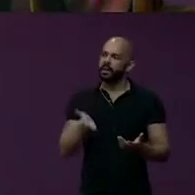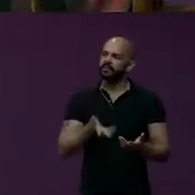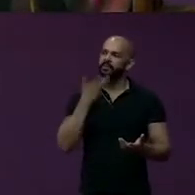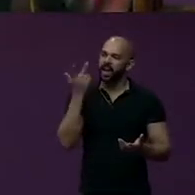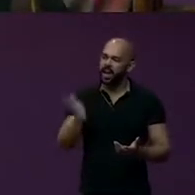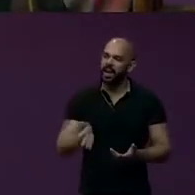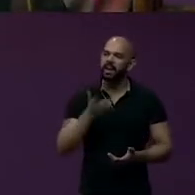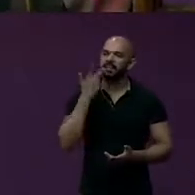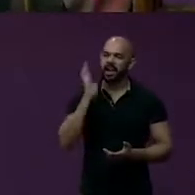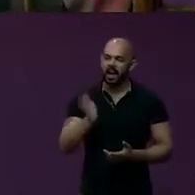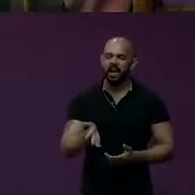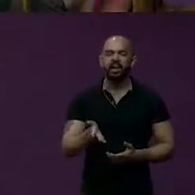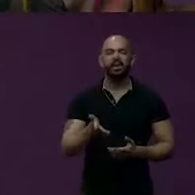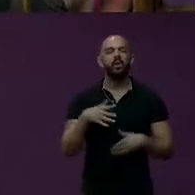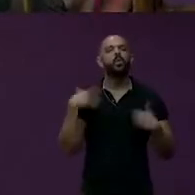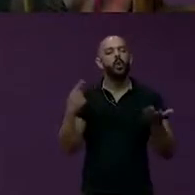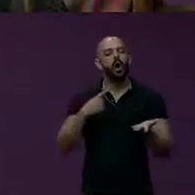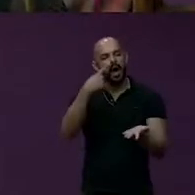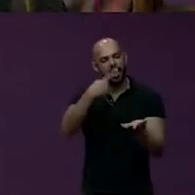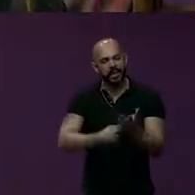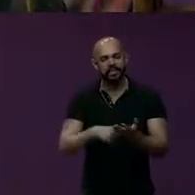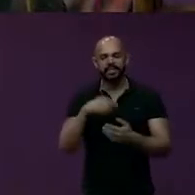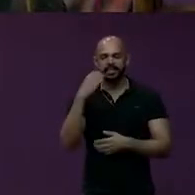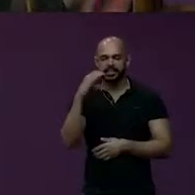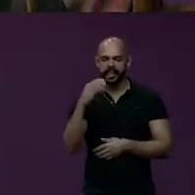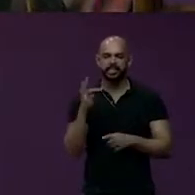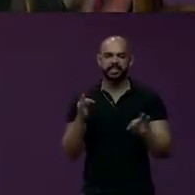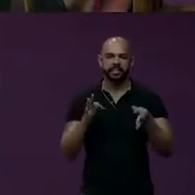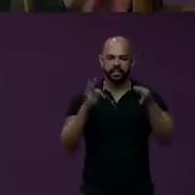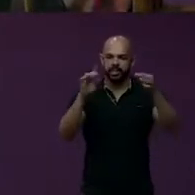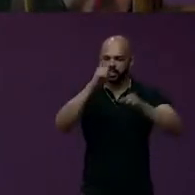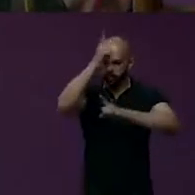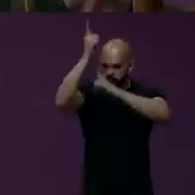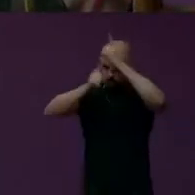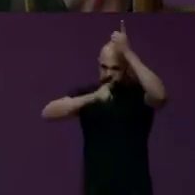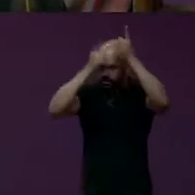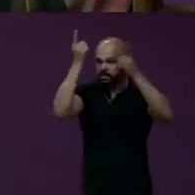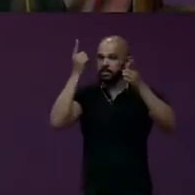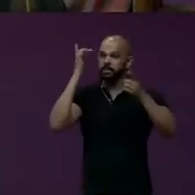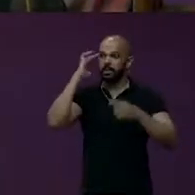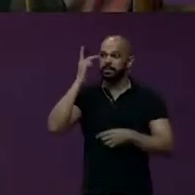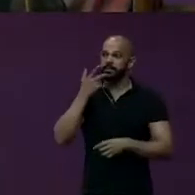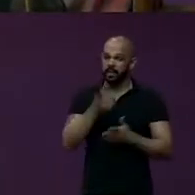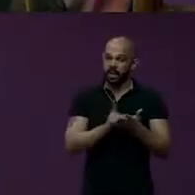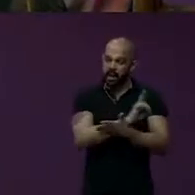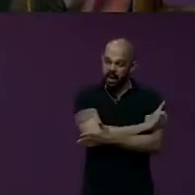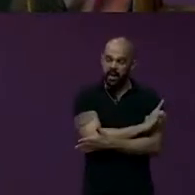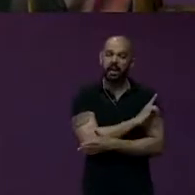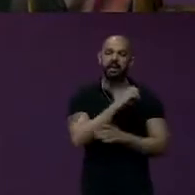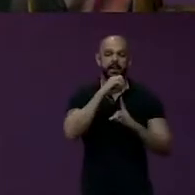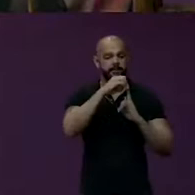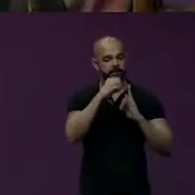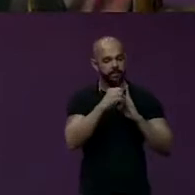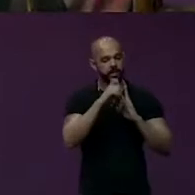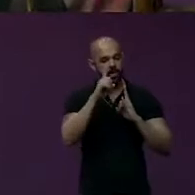todo de qual é a agenda da ciência, tecnologia e inovação. Eu acho que, como eu disse, a Fiocruz é uma